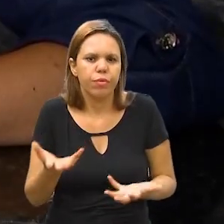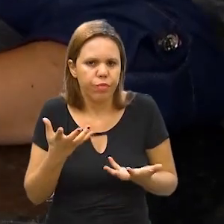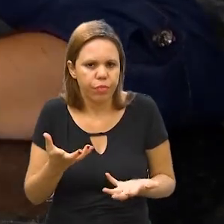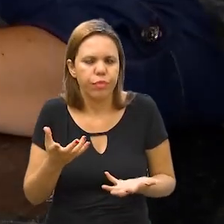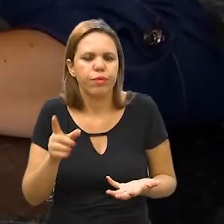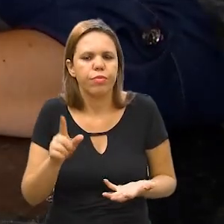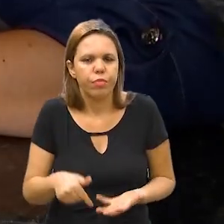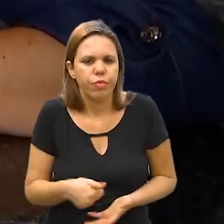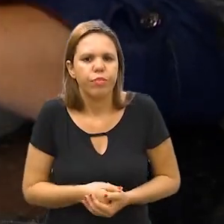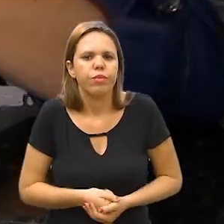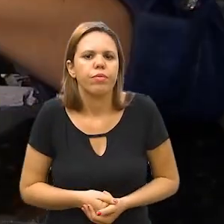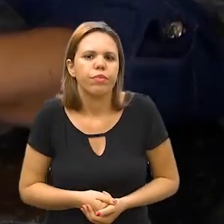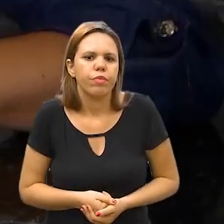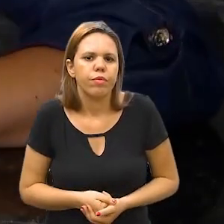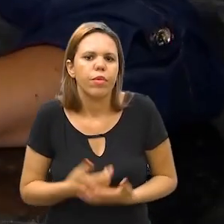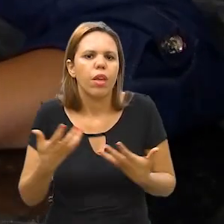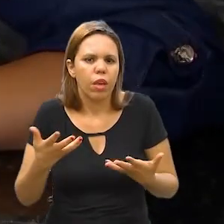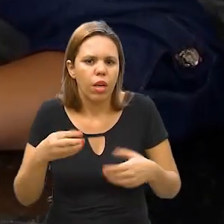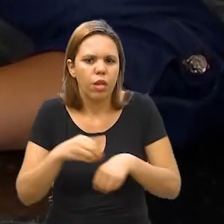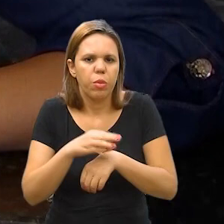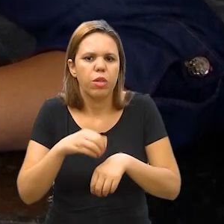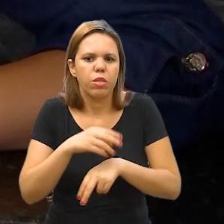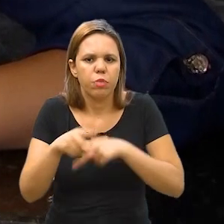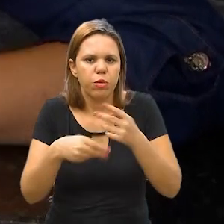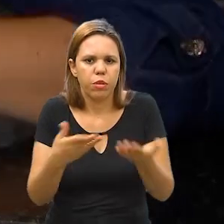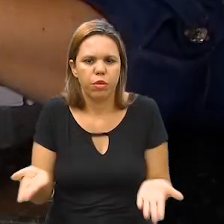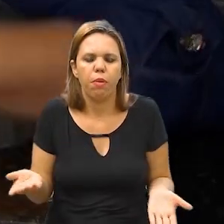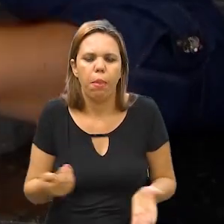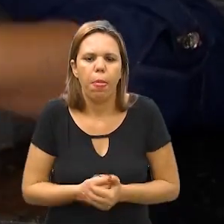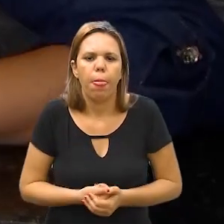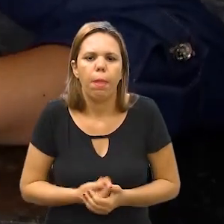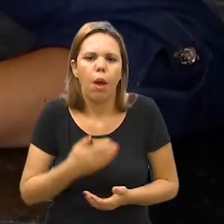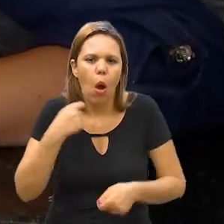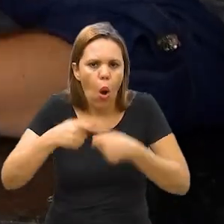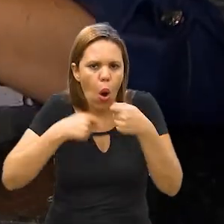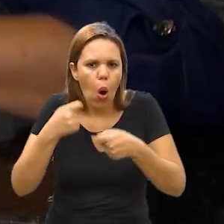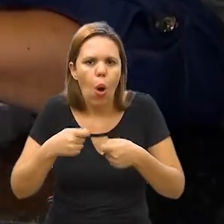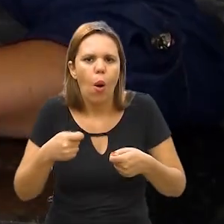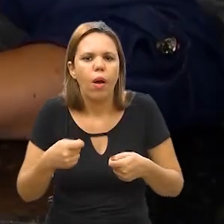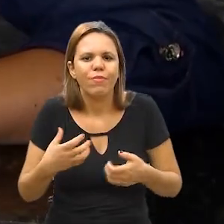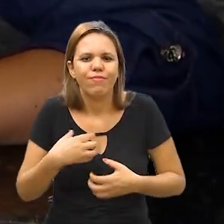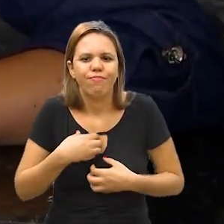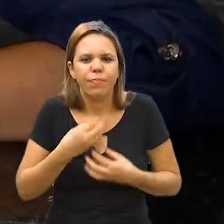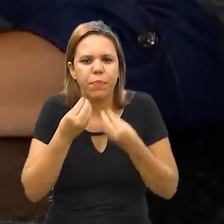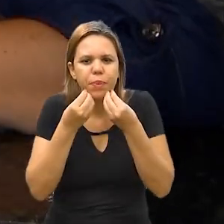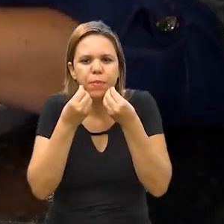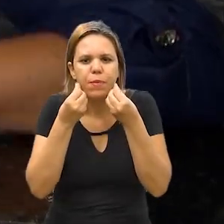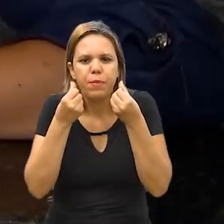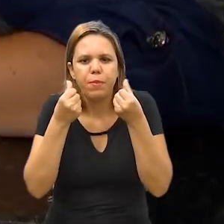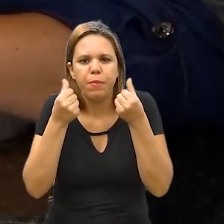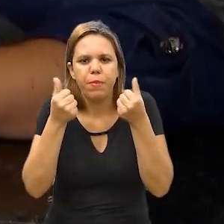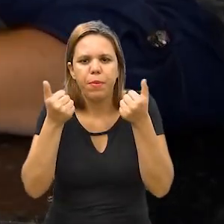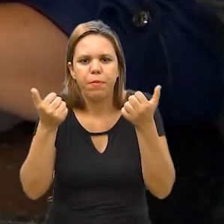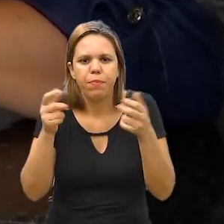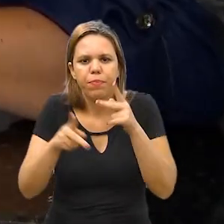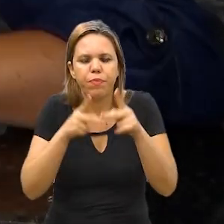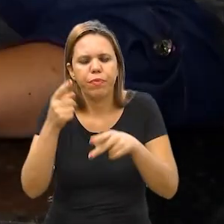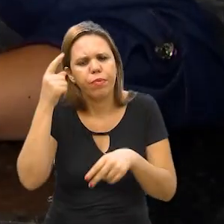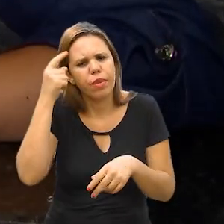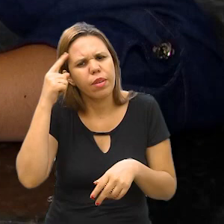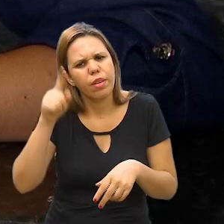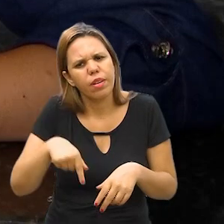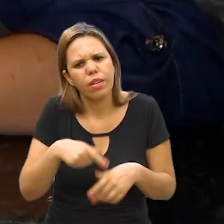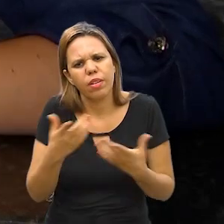por isso e quero passar isso para as pessoas, que elas comam essa comida e sintam gosto, né? Porque o pessoal pensa,